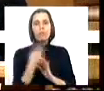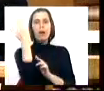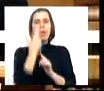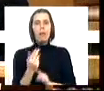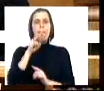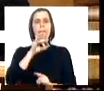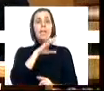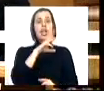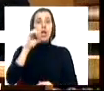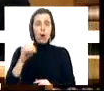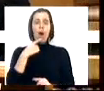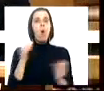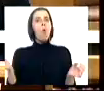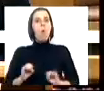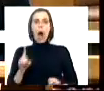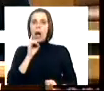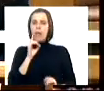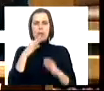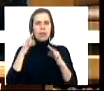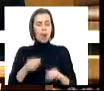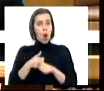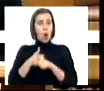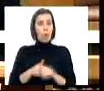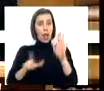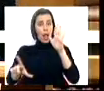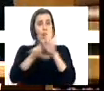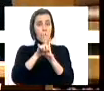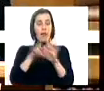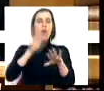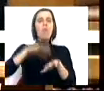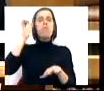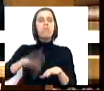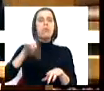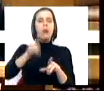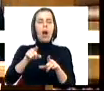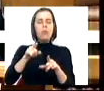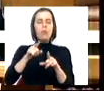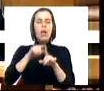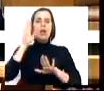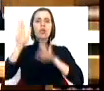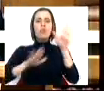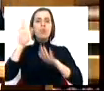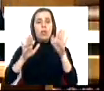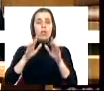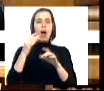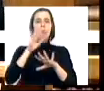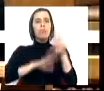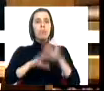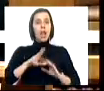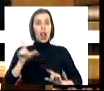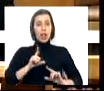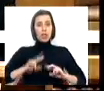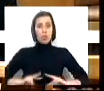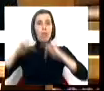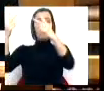Miró, alegando não haver garantias de cumprimento da lei relativamente à expedição das obras de Lisboa para